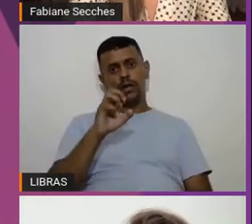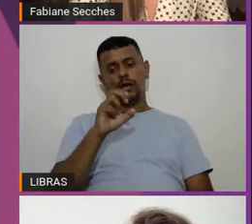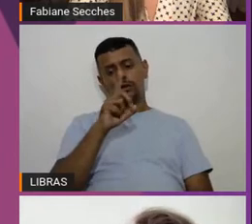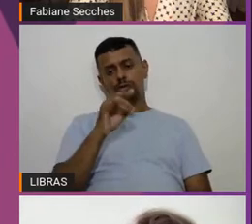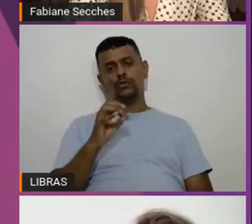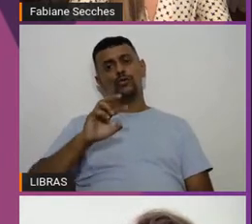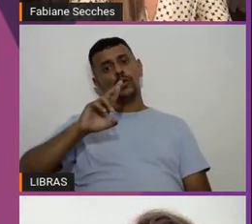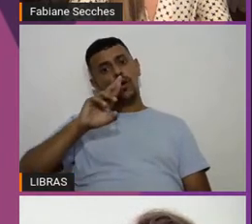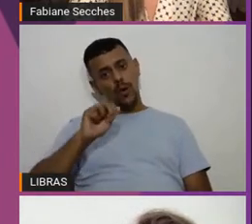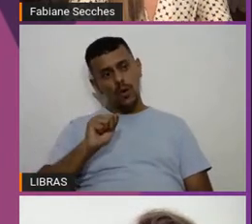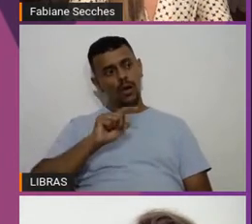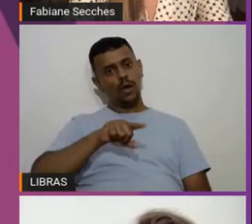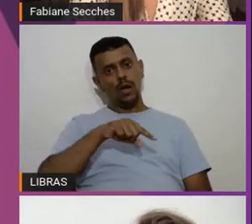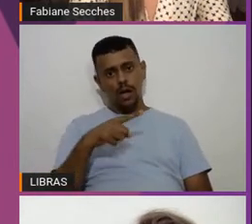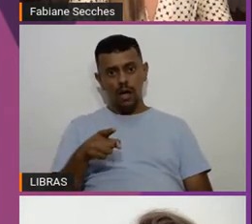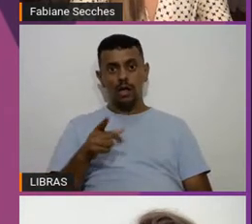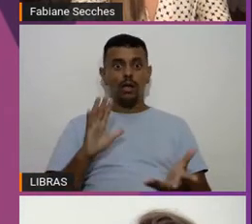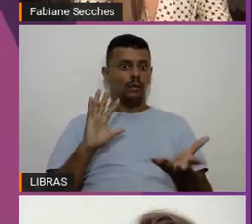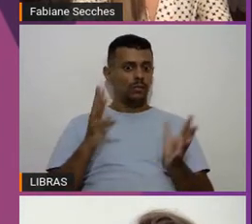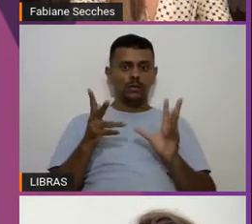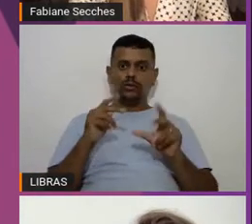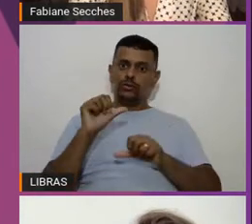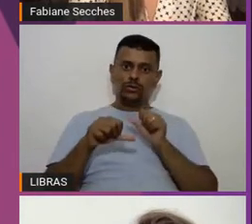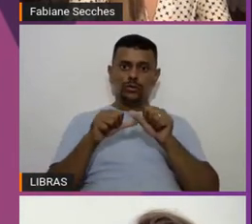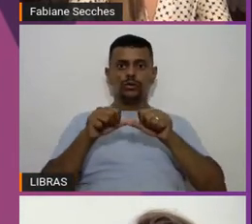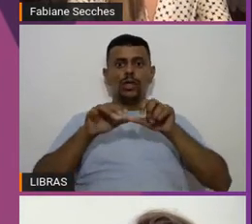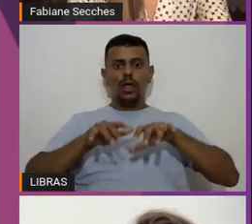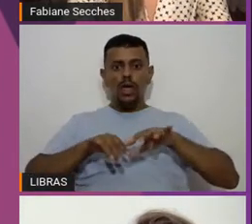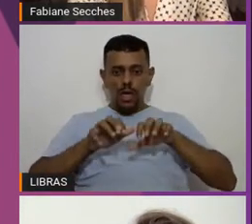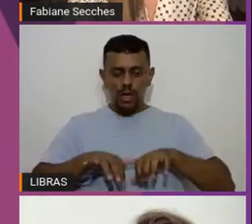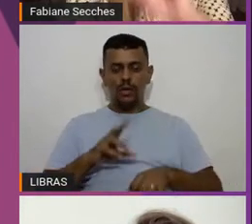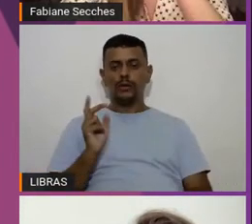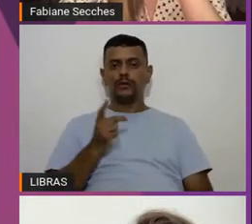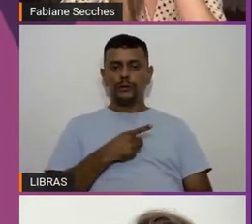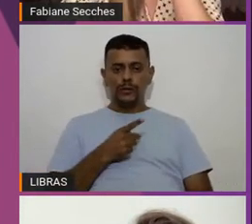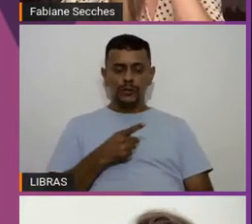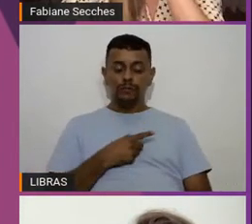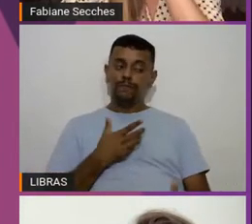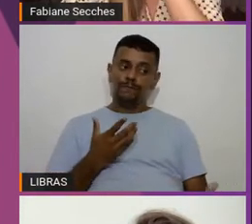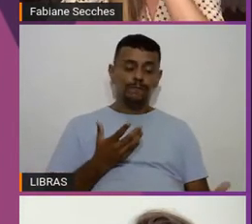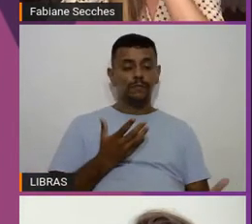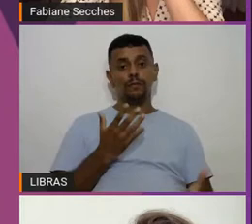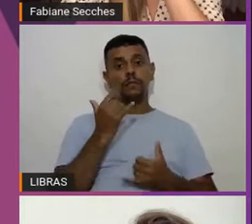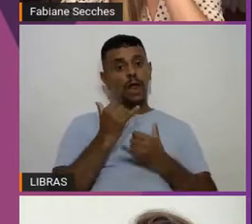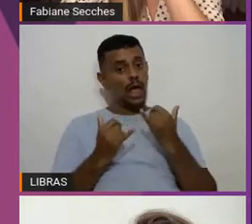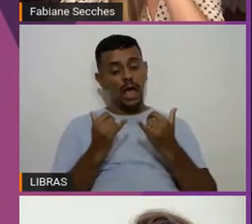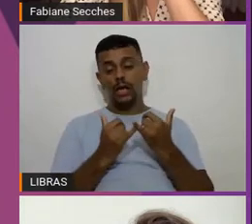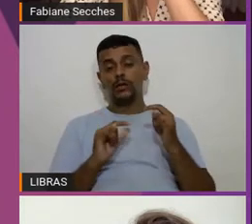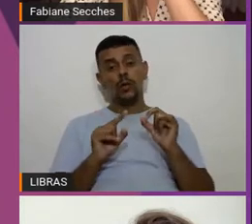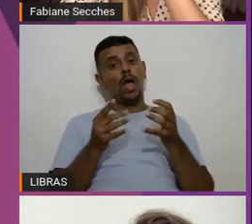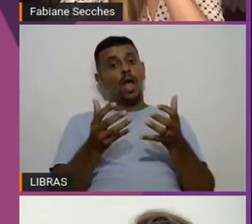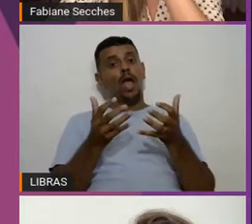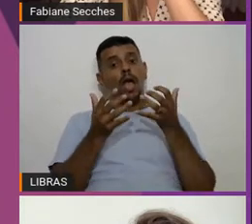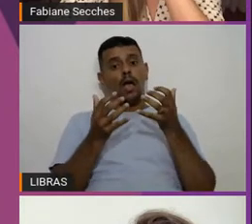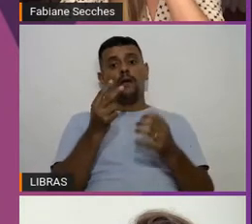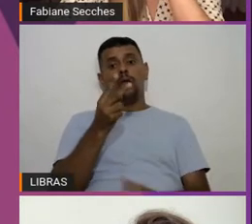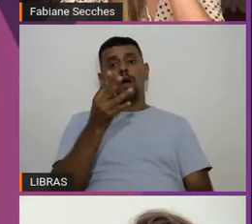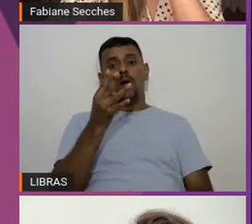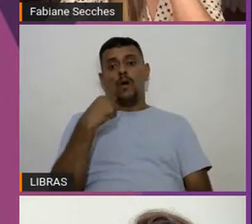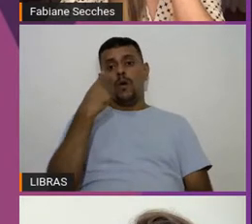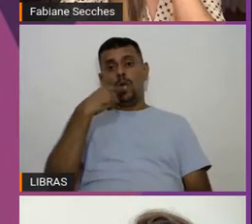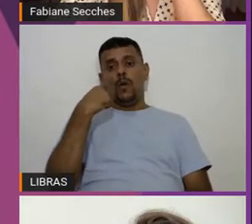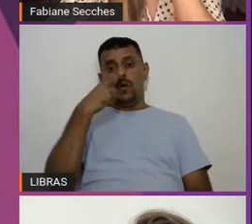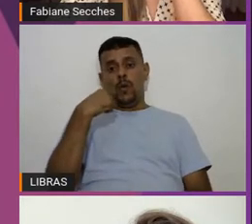para mim espírito não foi encontrado né porque você tem um negócio 24 horas por dia você tá voltada para